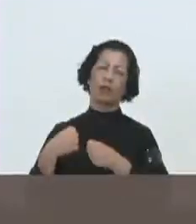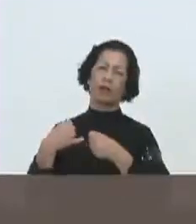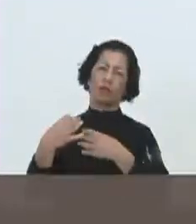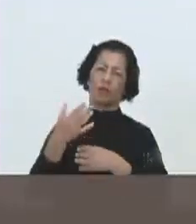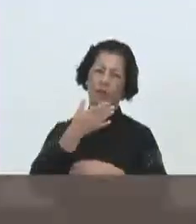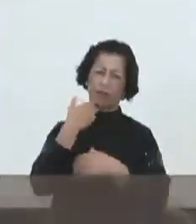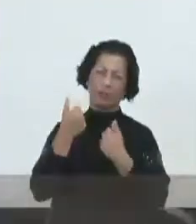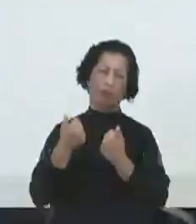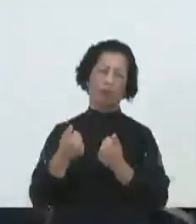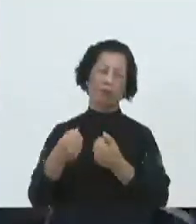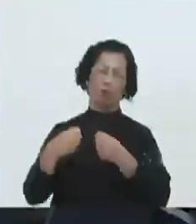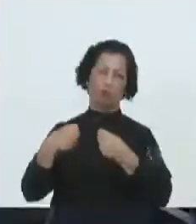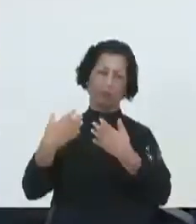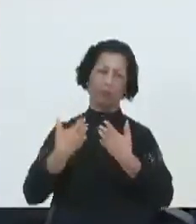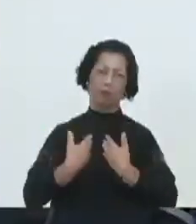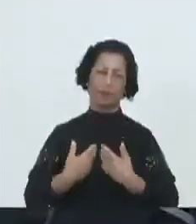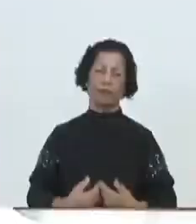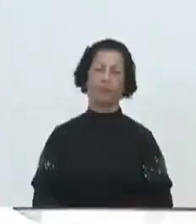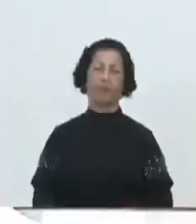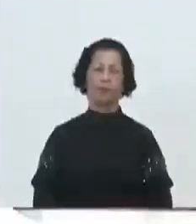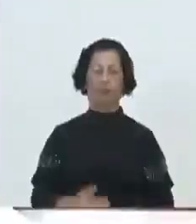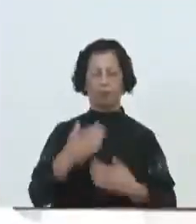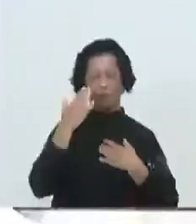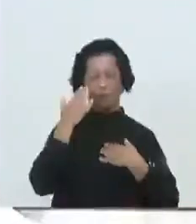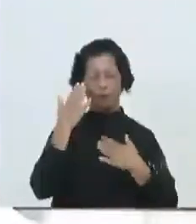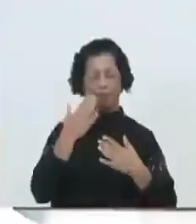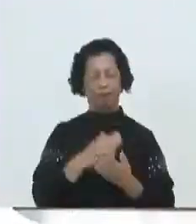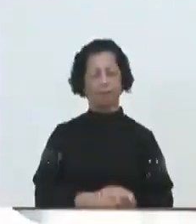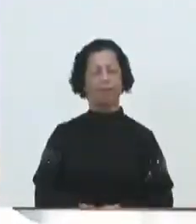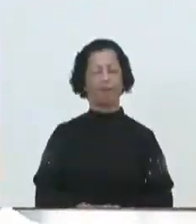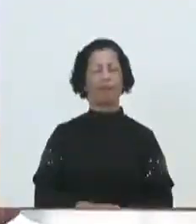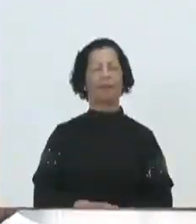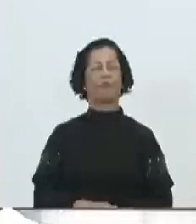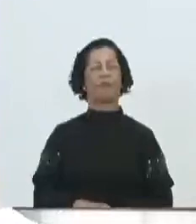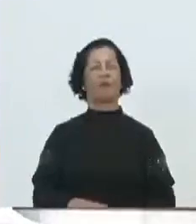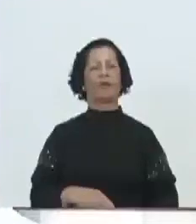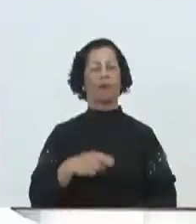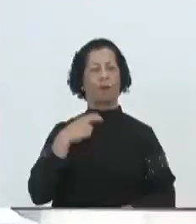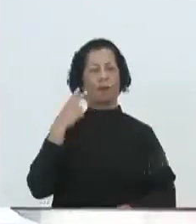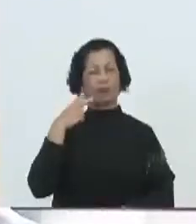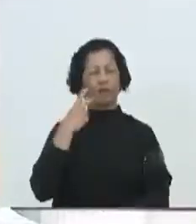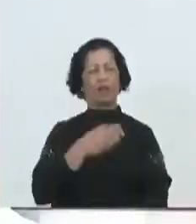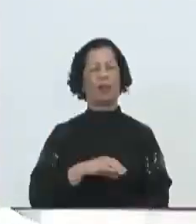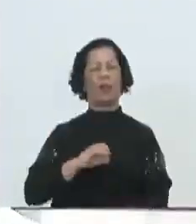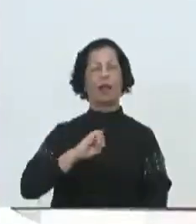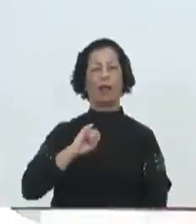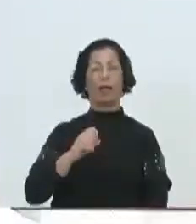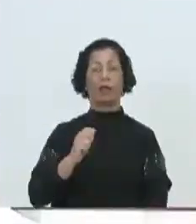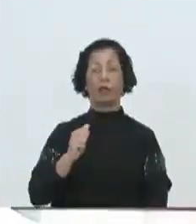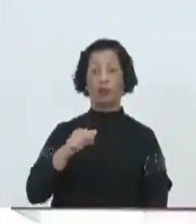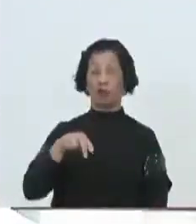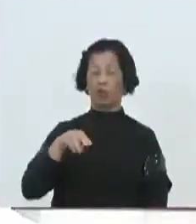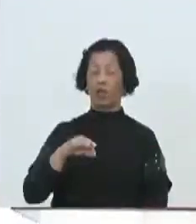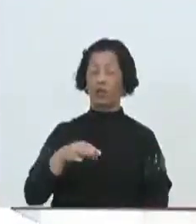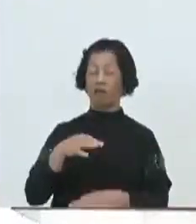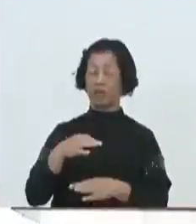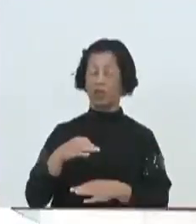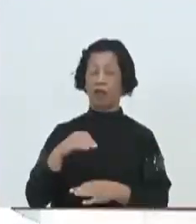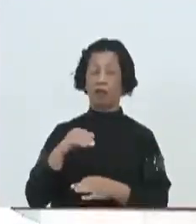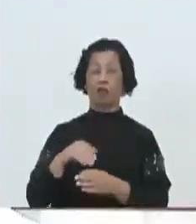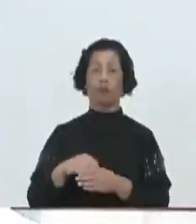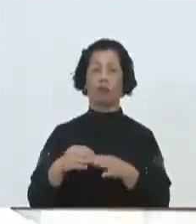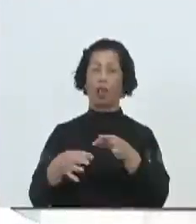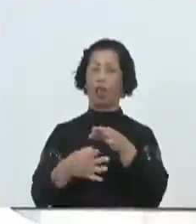Obrigada agradecer vereadora Janete sempre suscinta nas suas pergunta resposta o